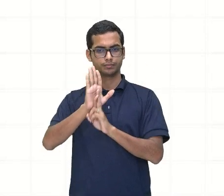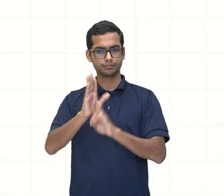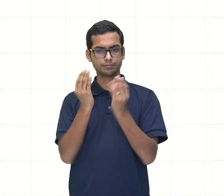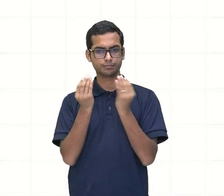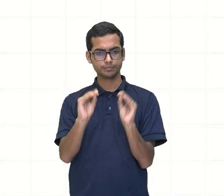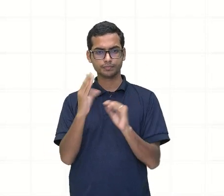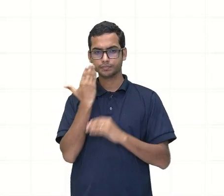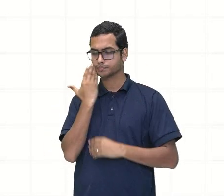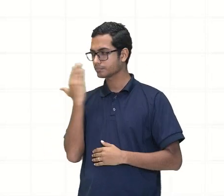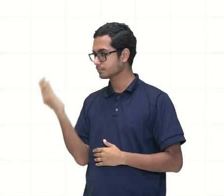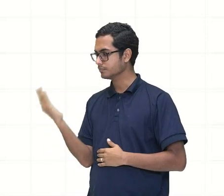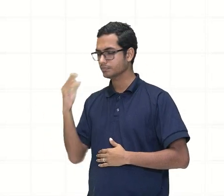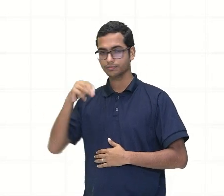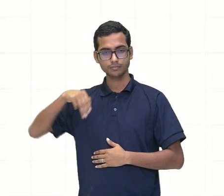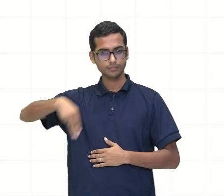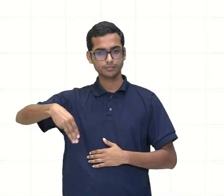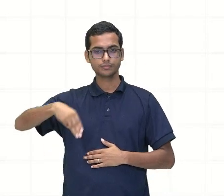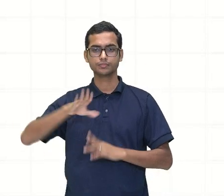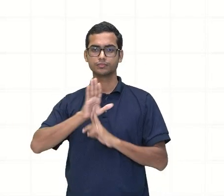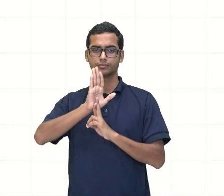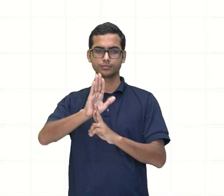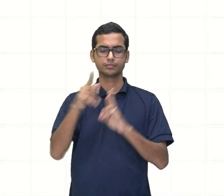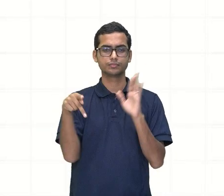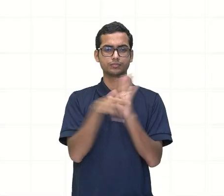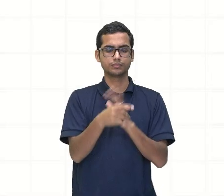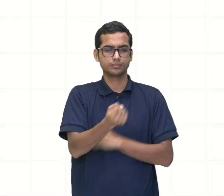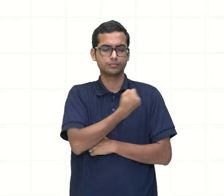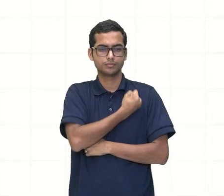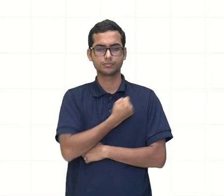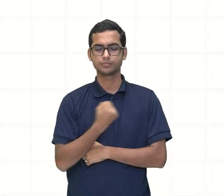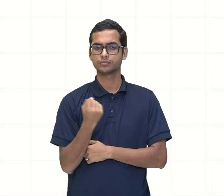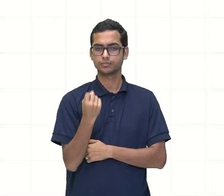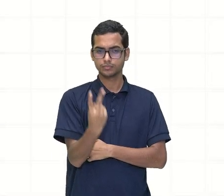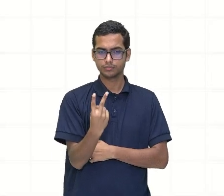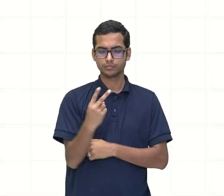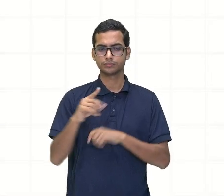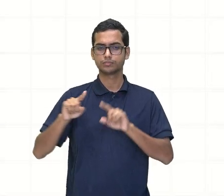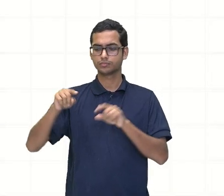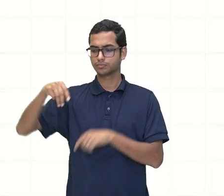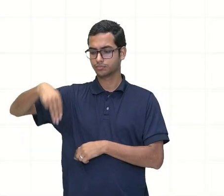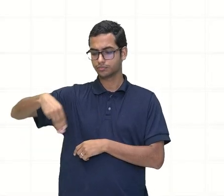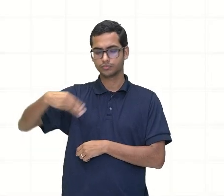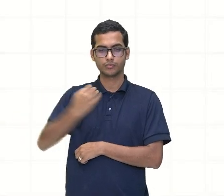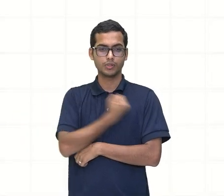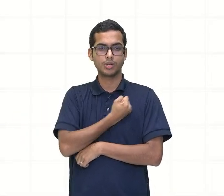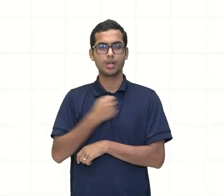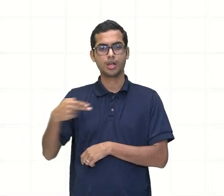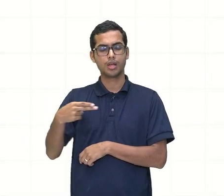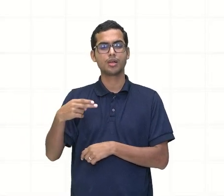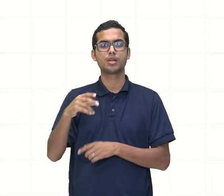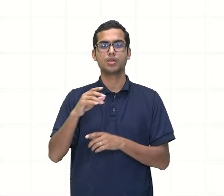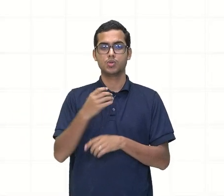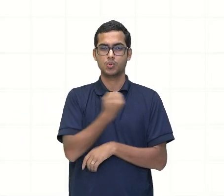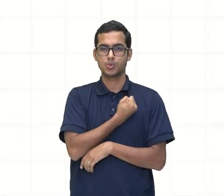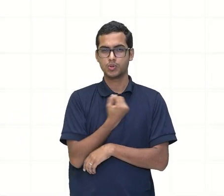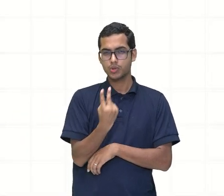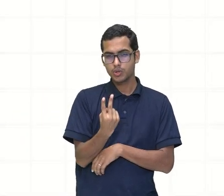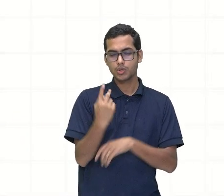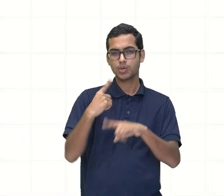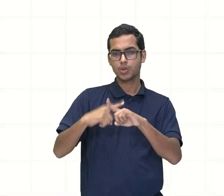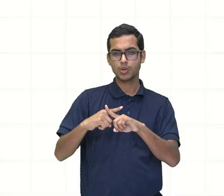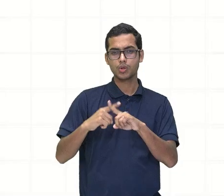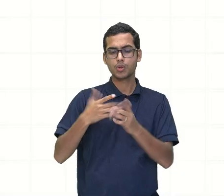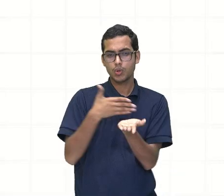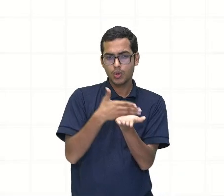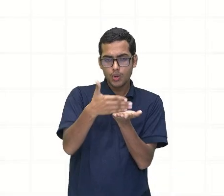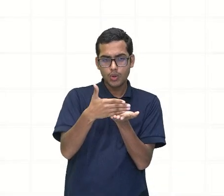mzinho de múltiplos. Então, vou ver os múltiplos de 2. Como é que eu faço para achar os meus múltiplos de 2? Eu começo